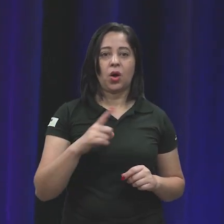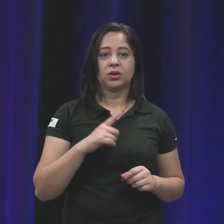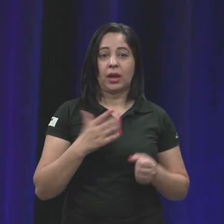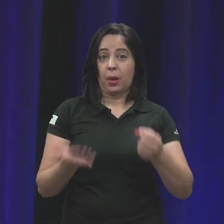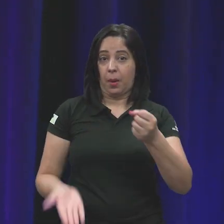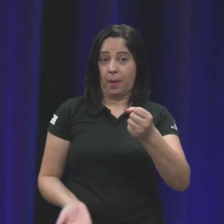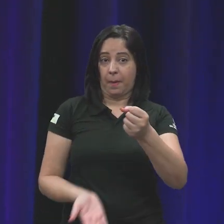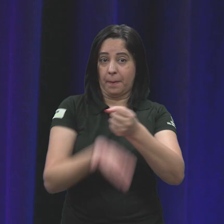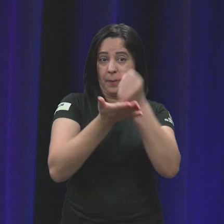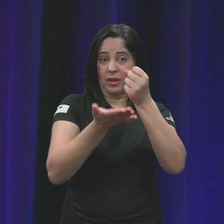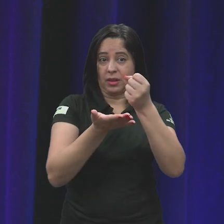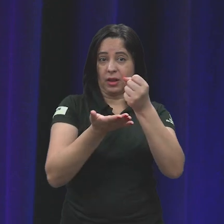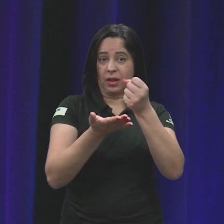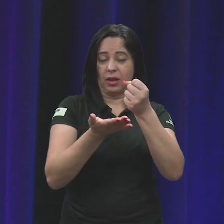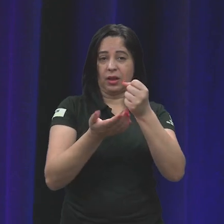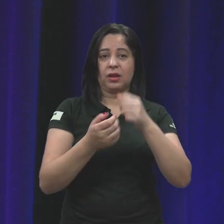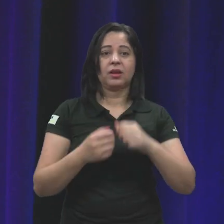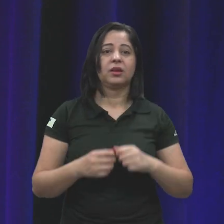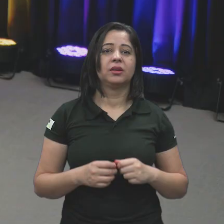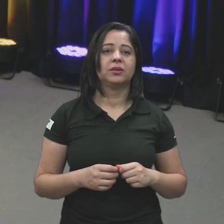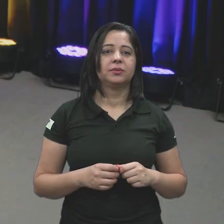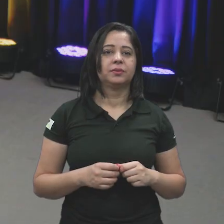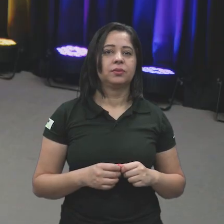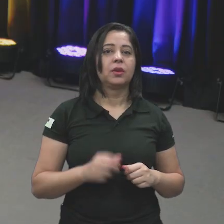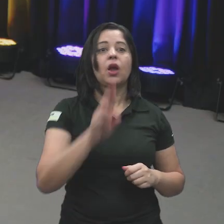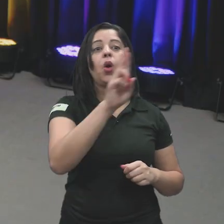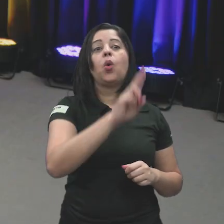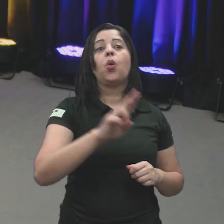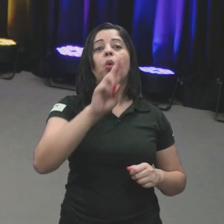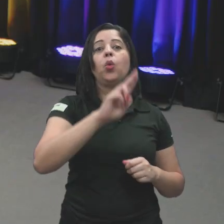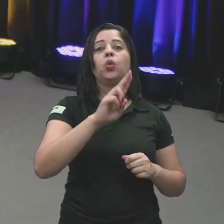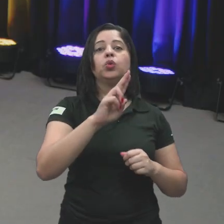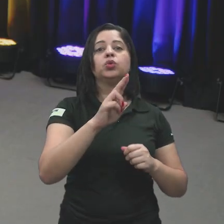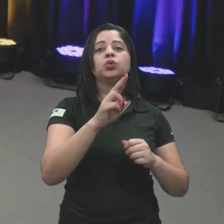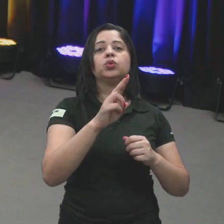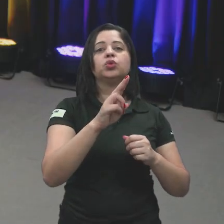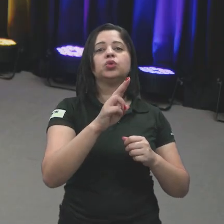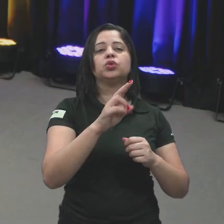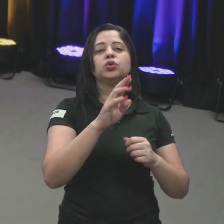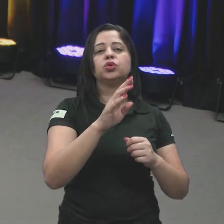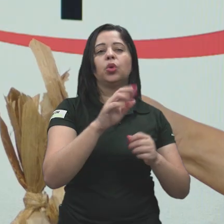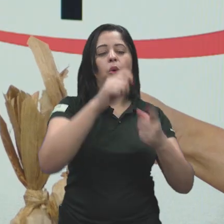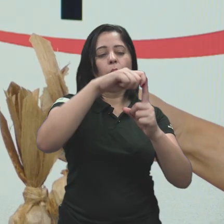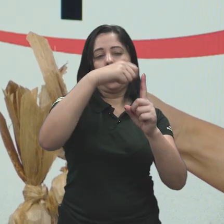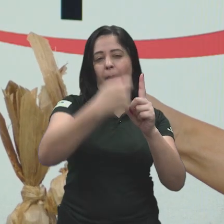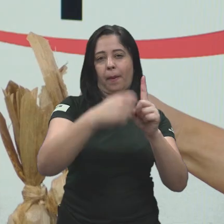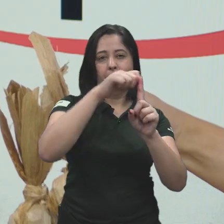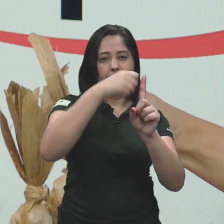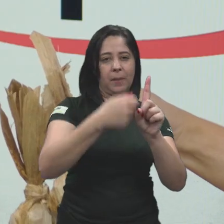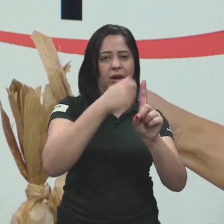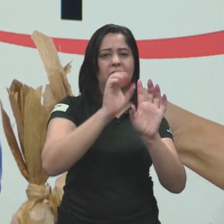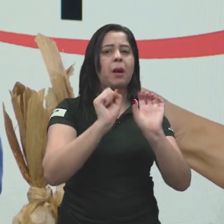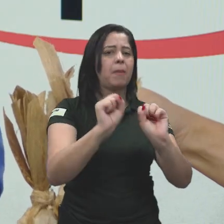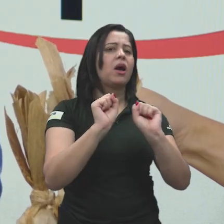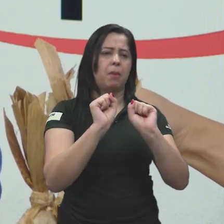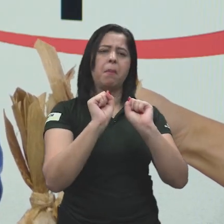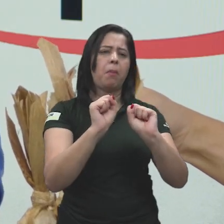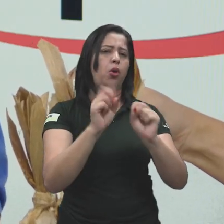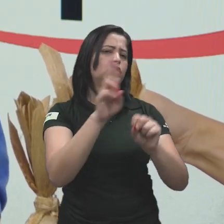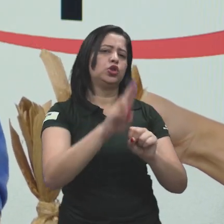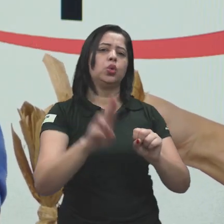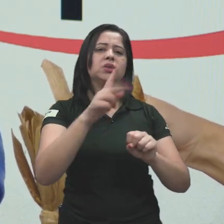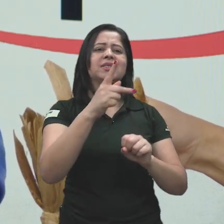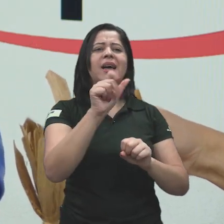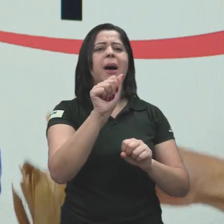também é feito de essa é uma fibra de bananeira. Fibra de bananeira. Mas pode ser uma palha de... qualquer outra palha que a gente